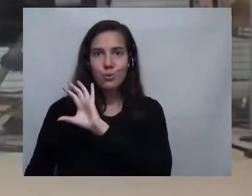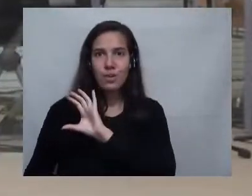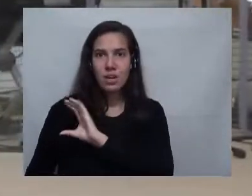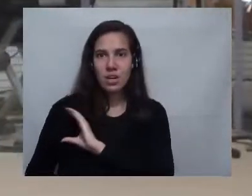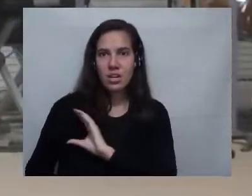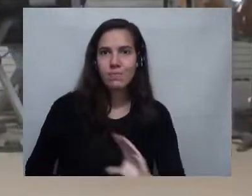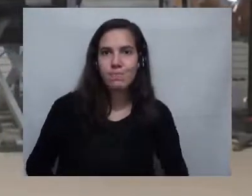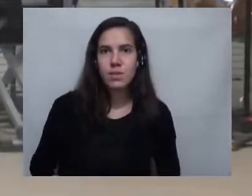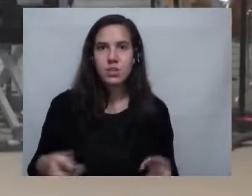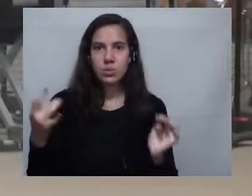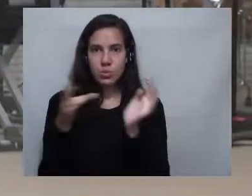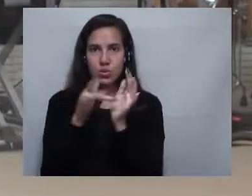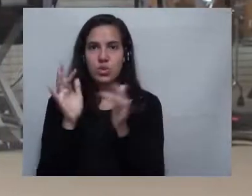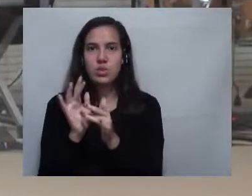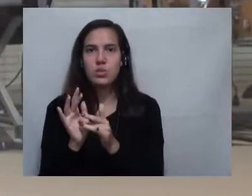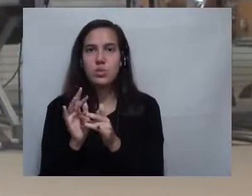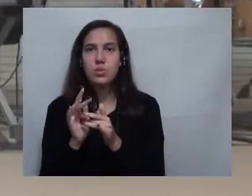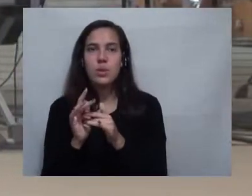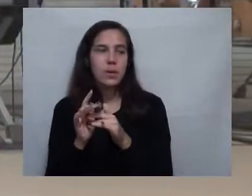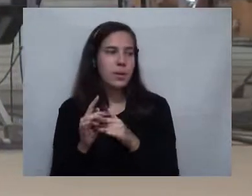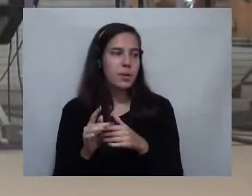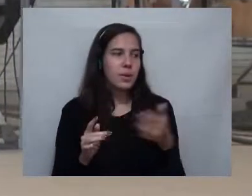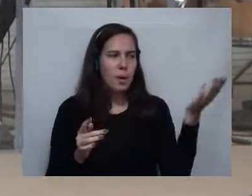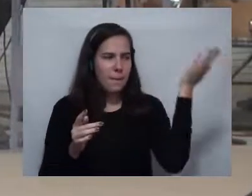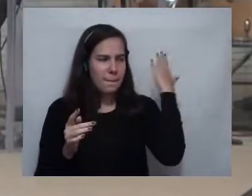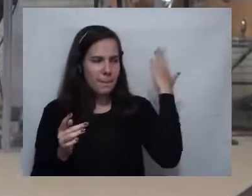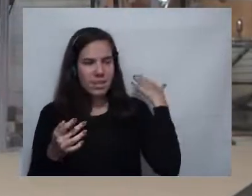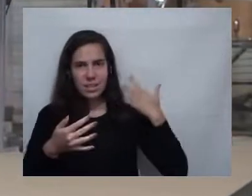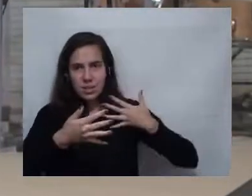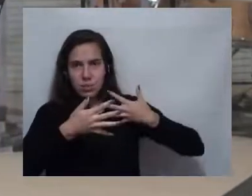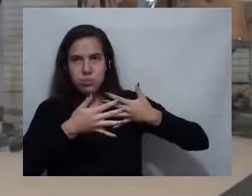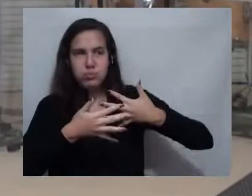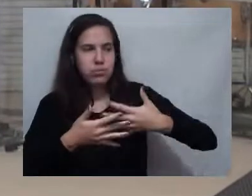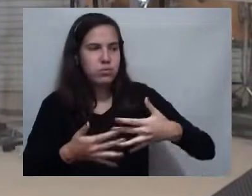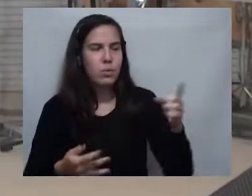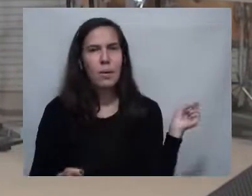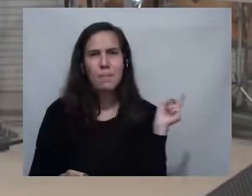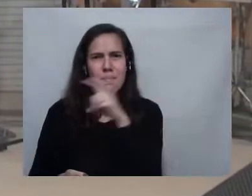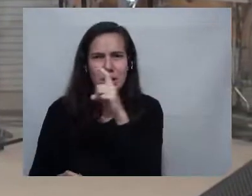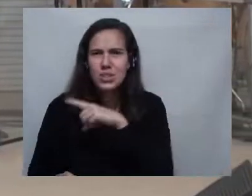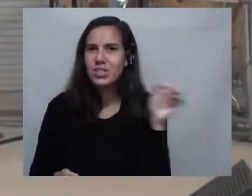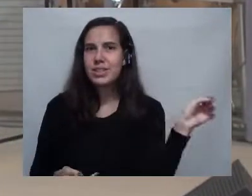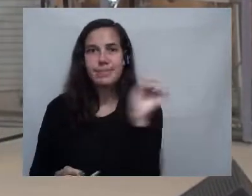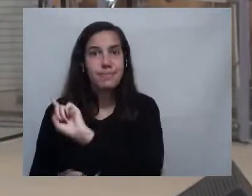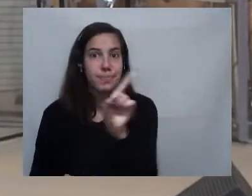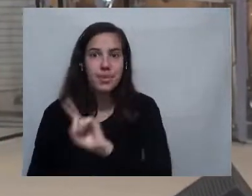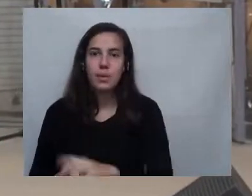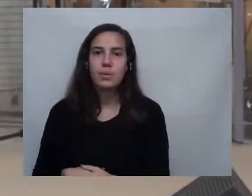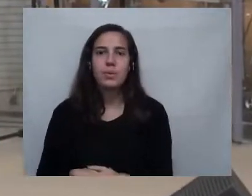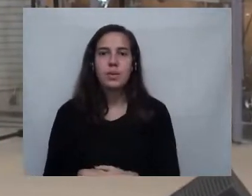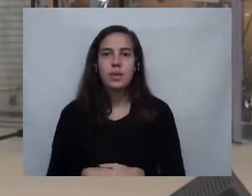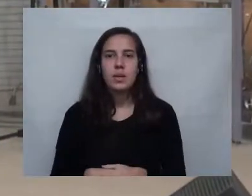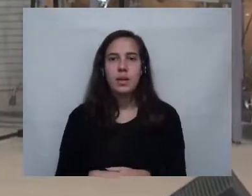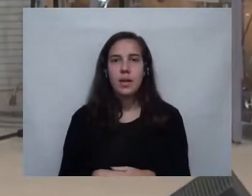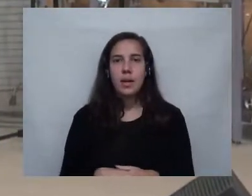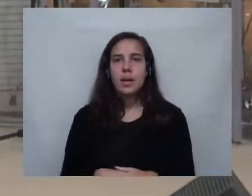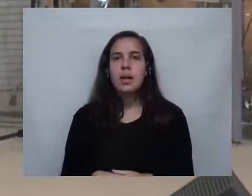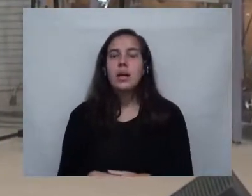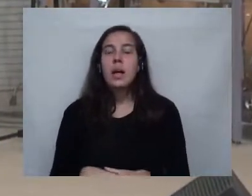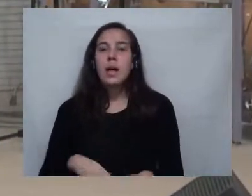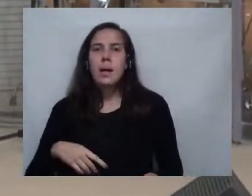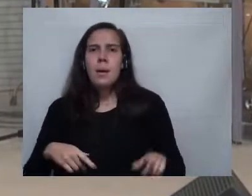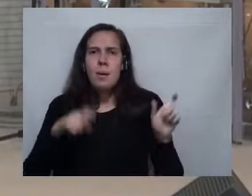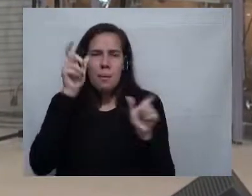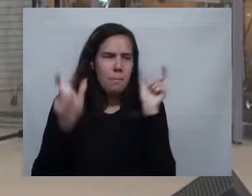Oriente o e vem do oriente atingiu e as áreas da